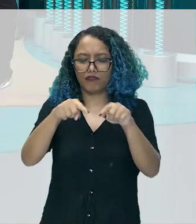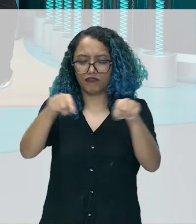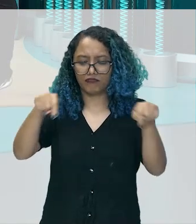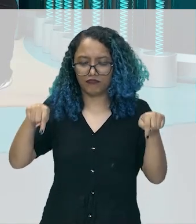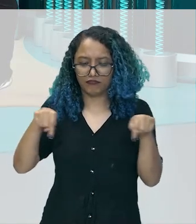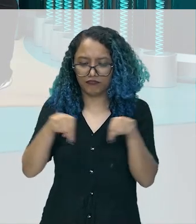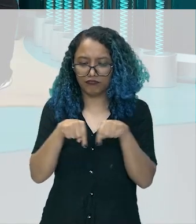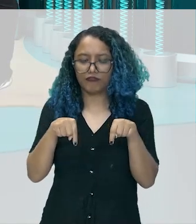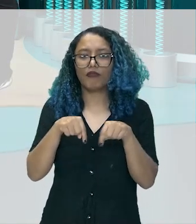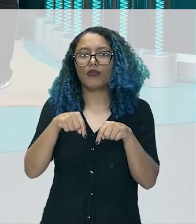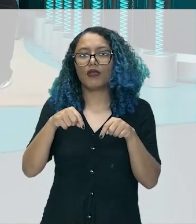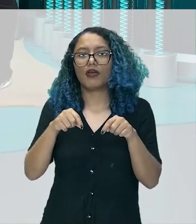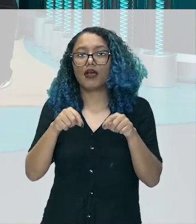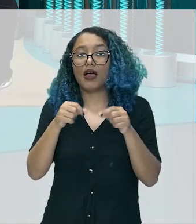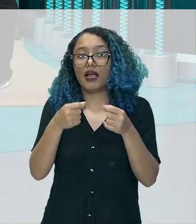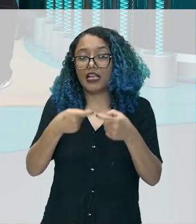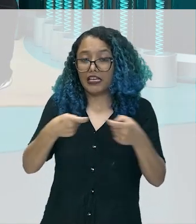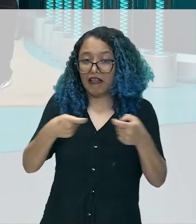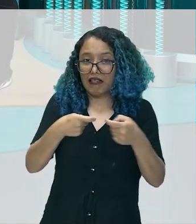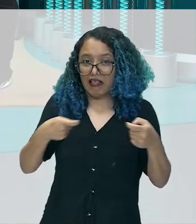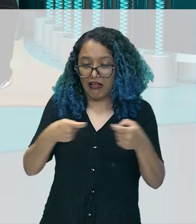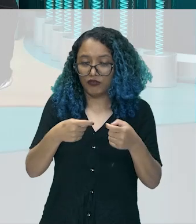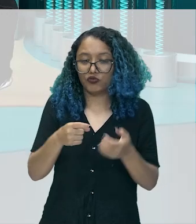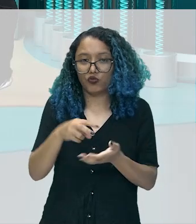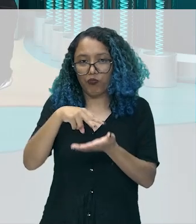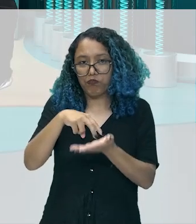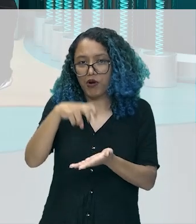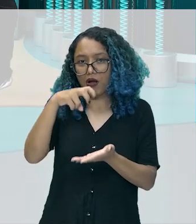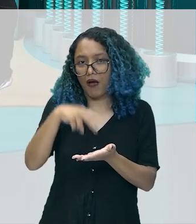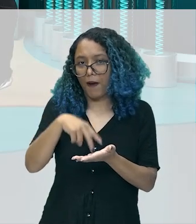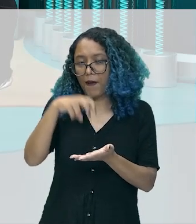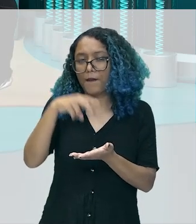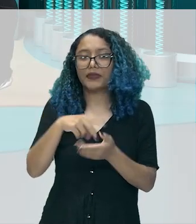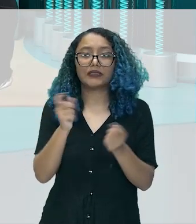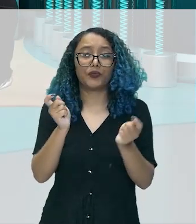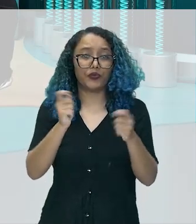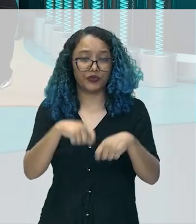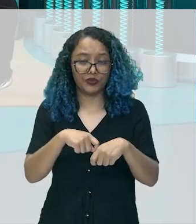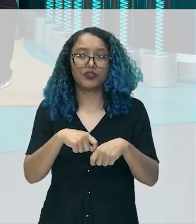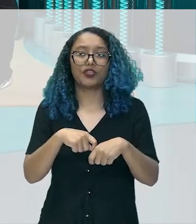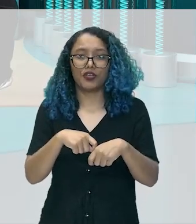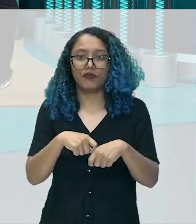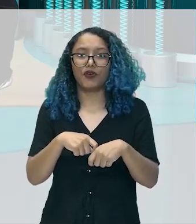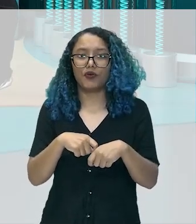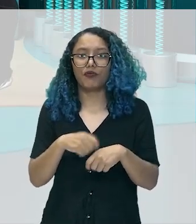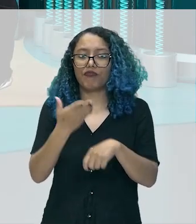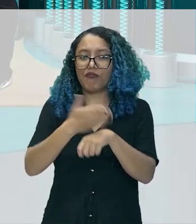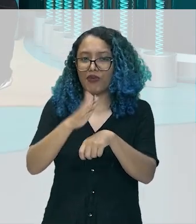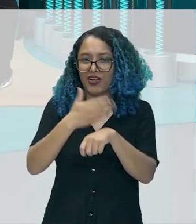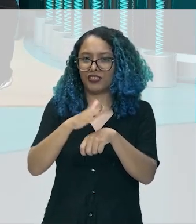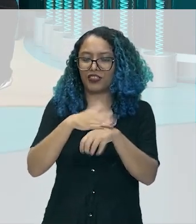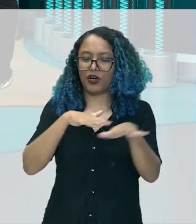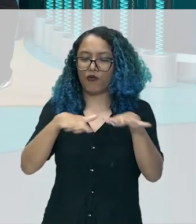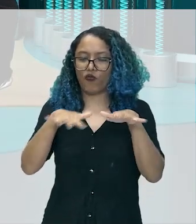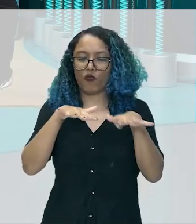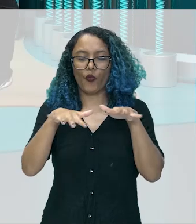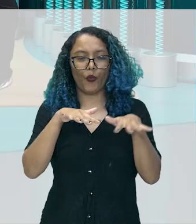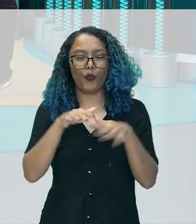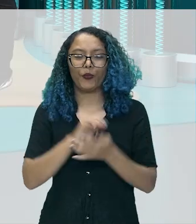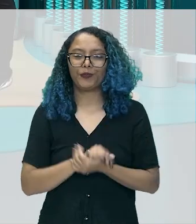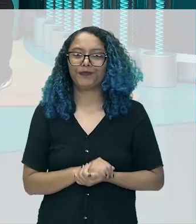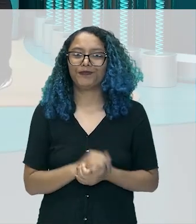de implementos como massas, nós temos bola, né? E tem aqui as fitas,